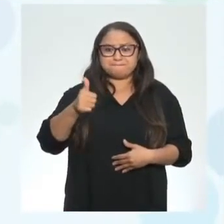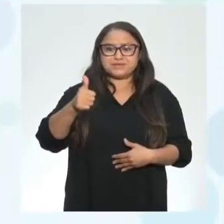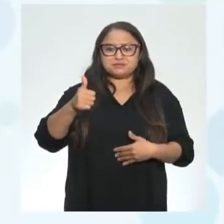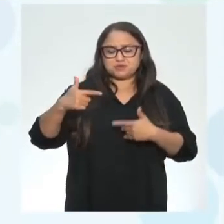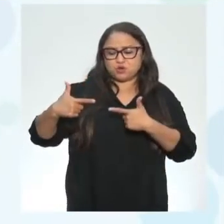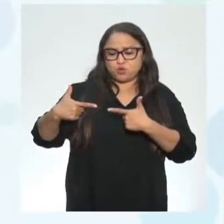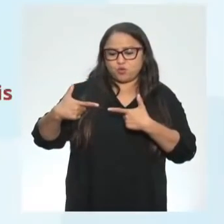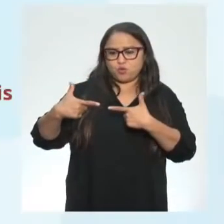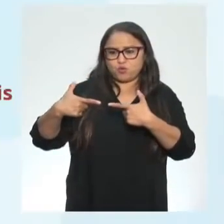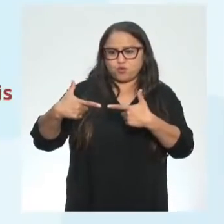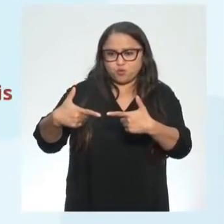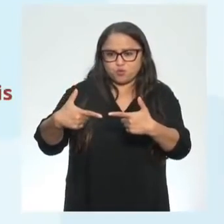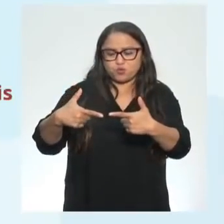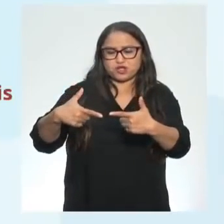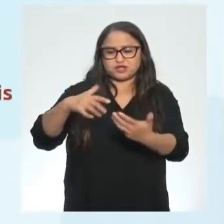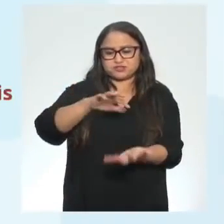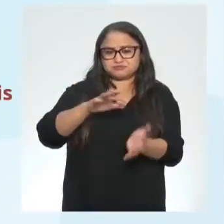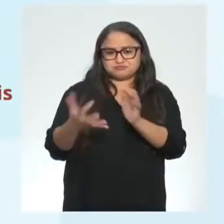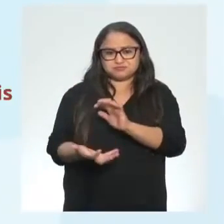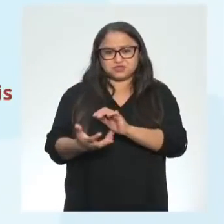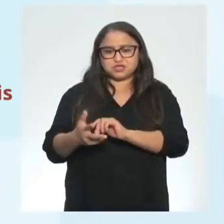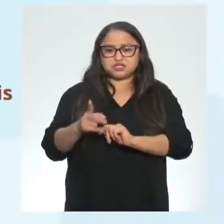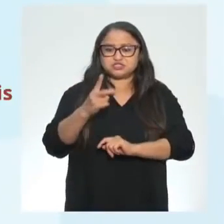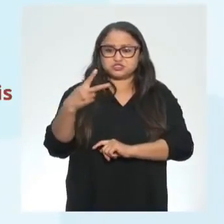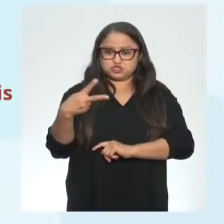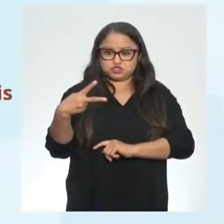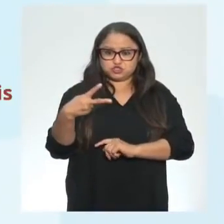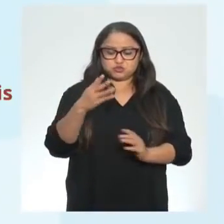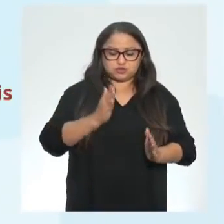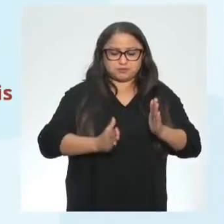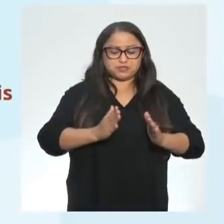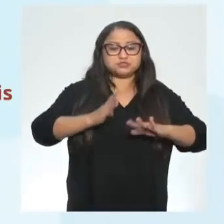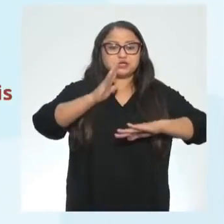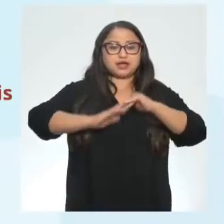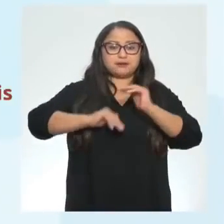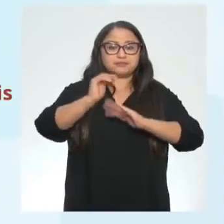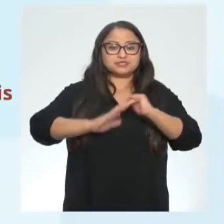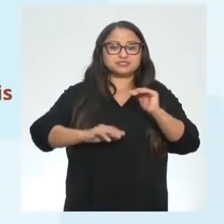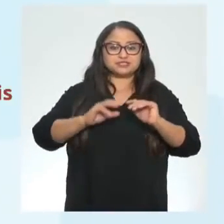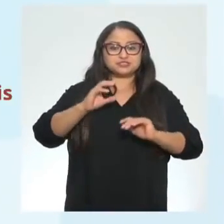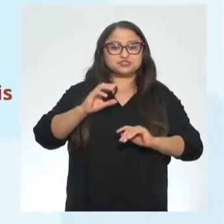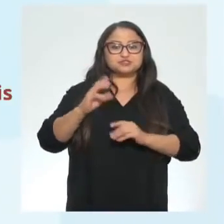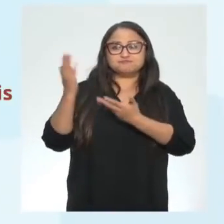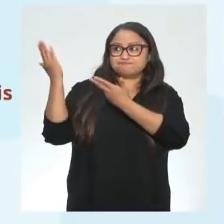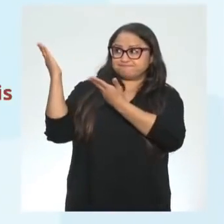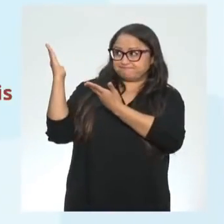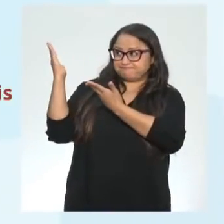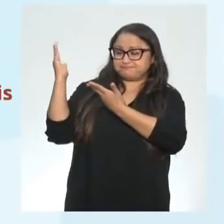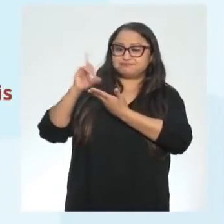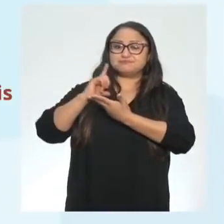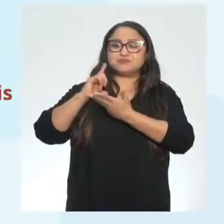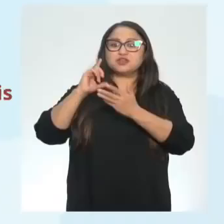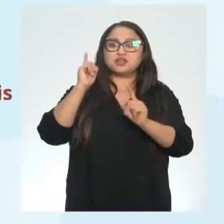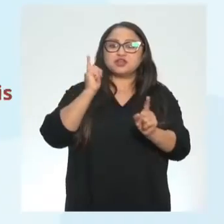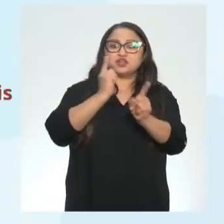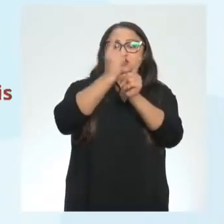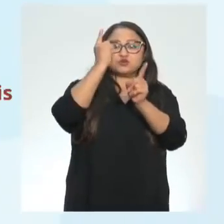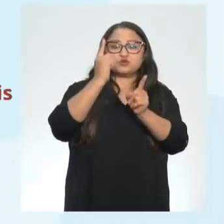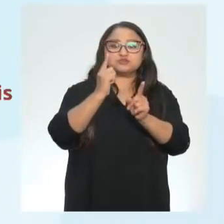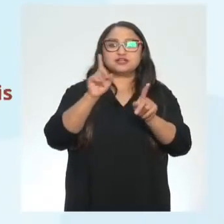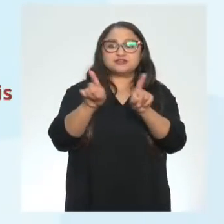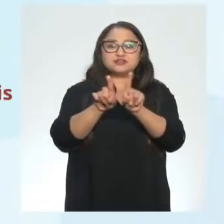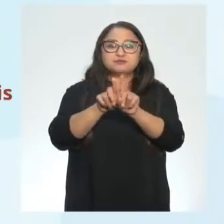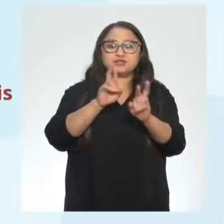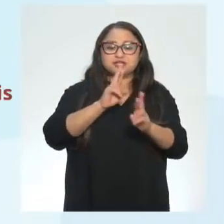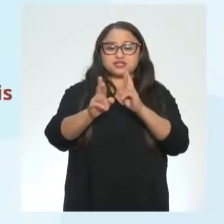a segunda parte. A habilidade do currículo paulista será identificar e